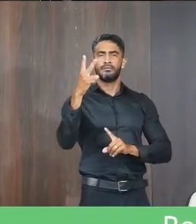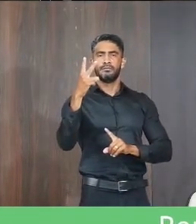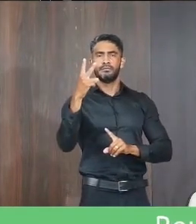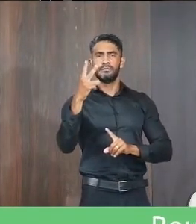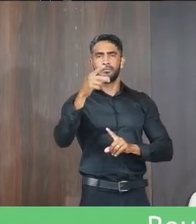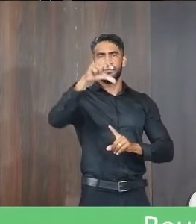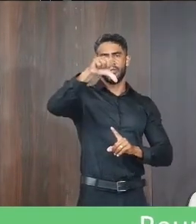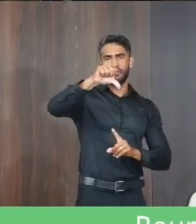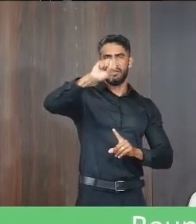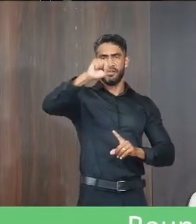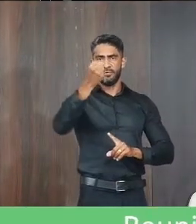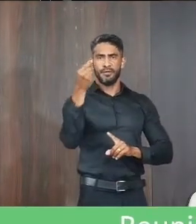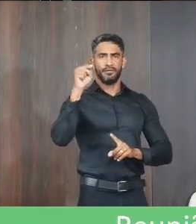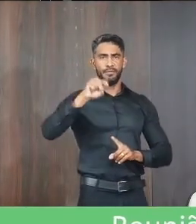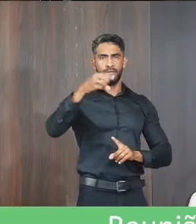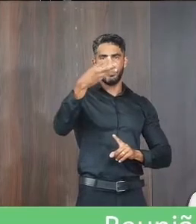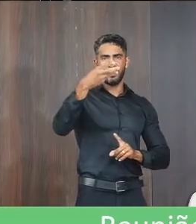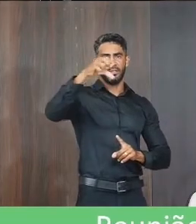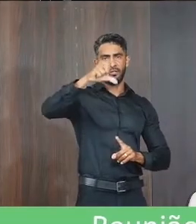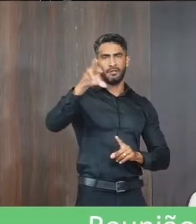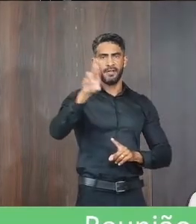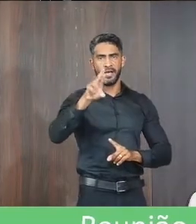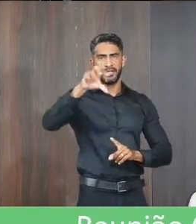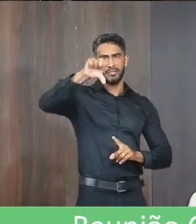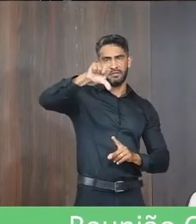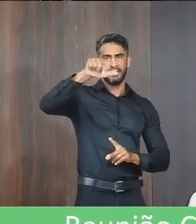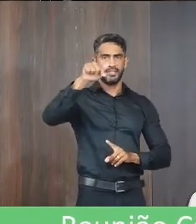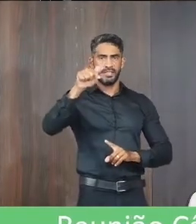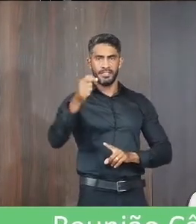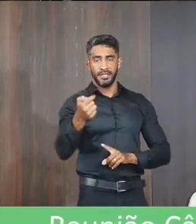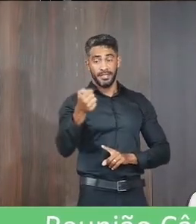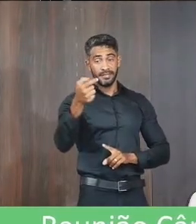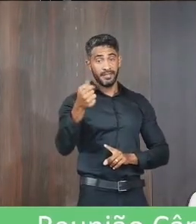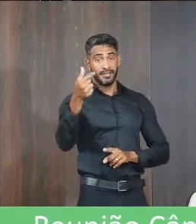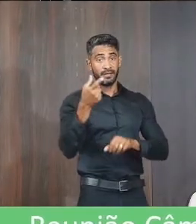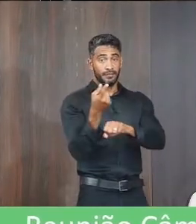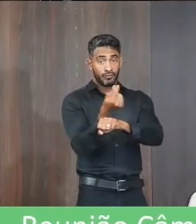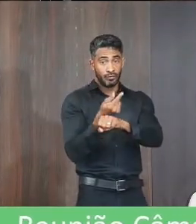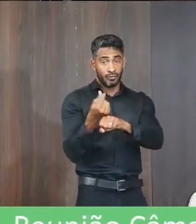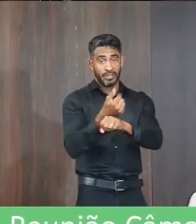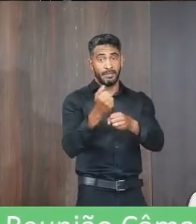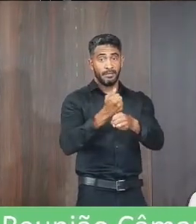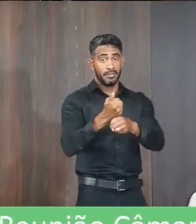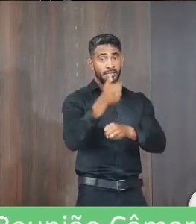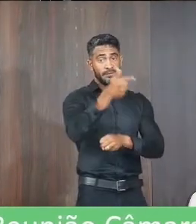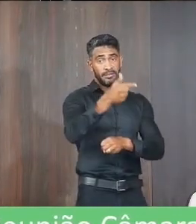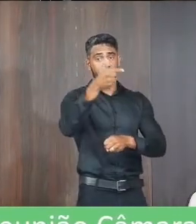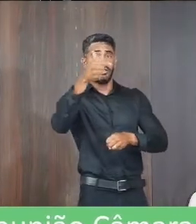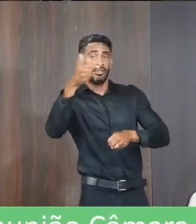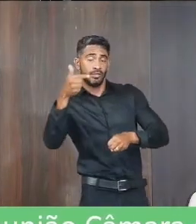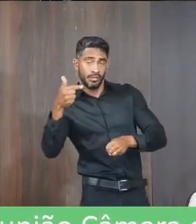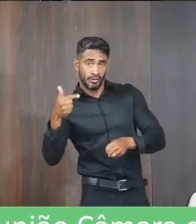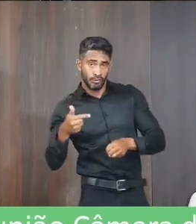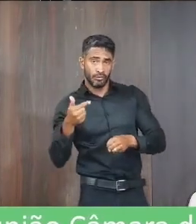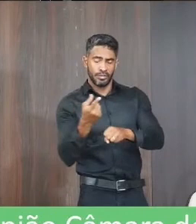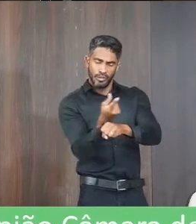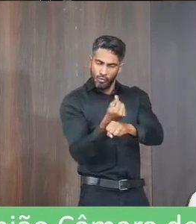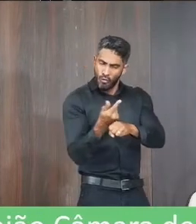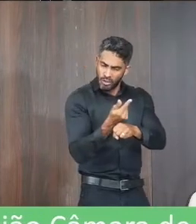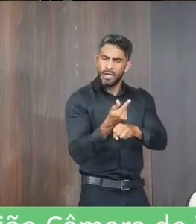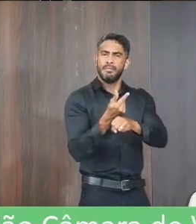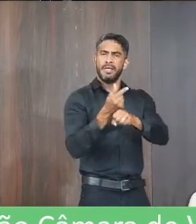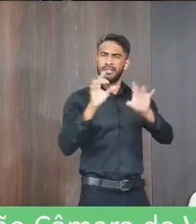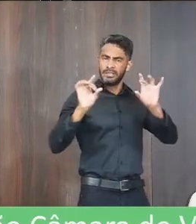no valor de R$ 98.039,97, no orçamento vigente de 2022, e as dotações orçamentárias